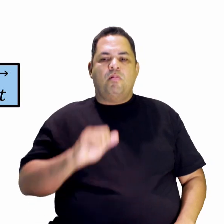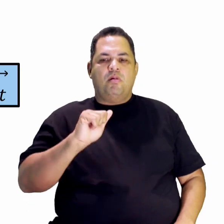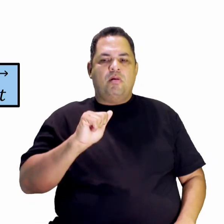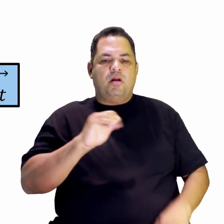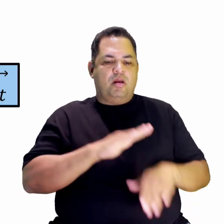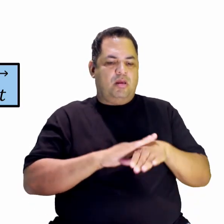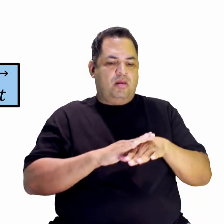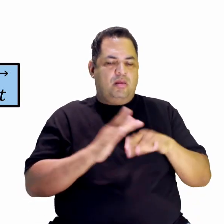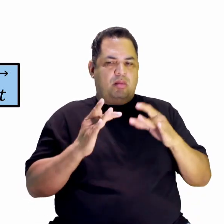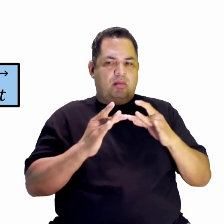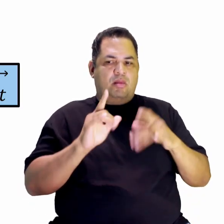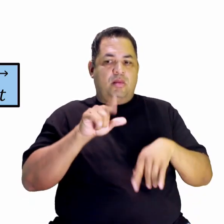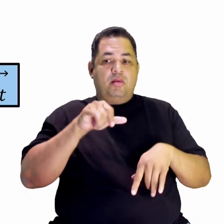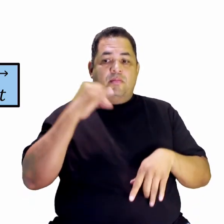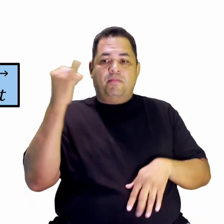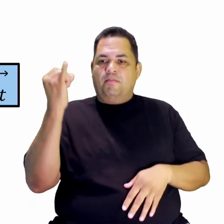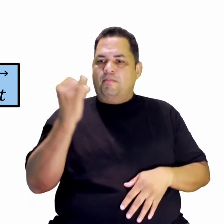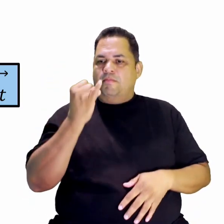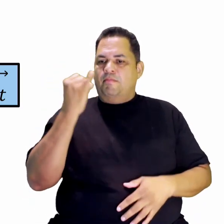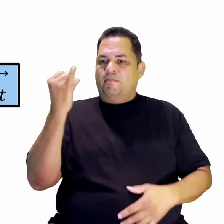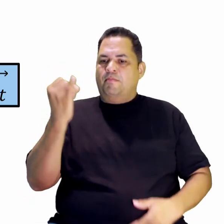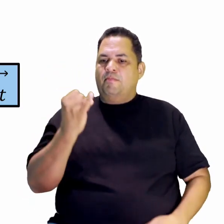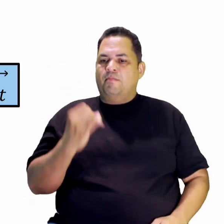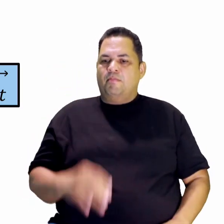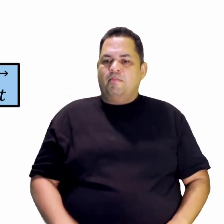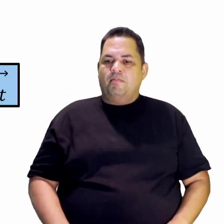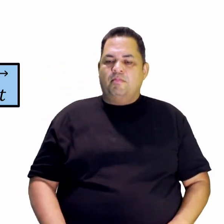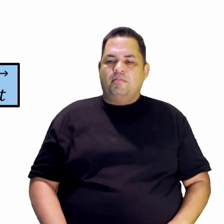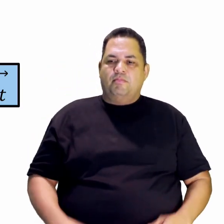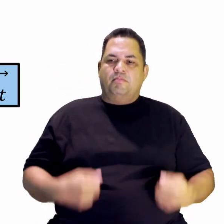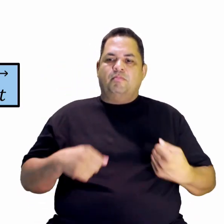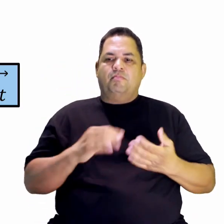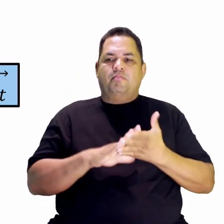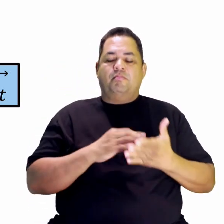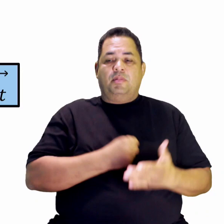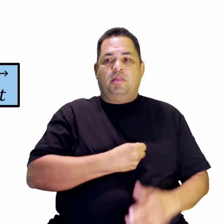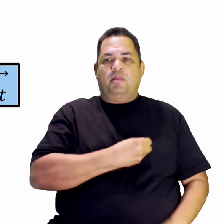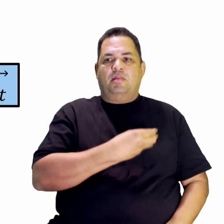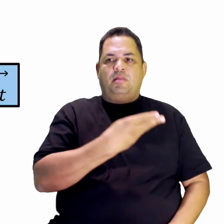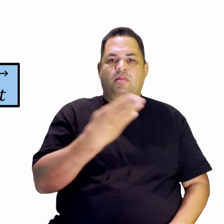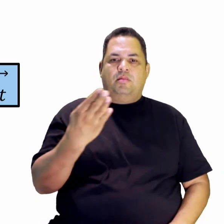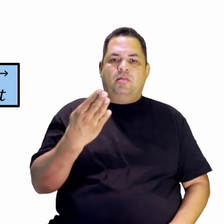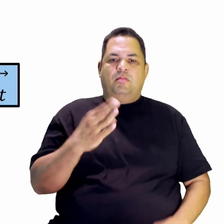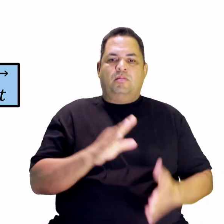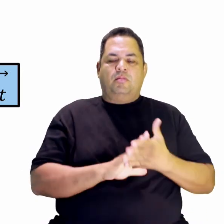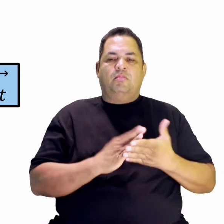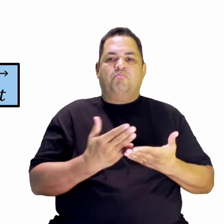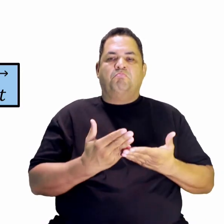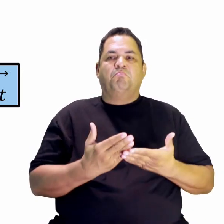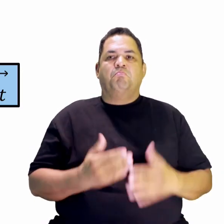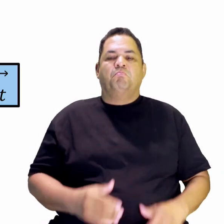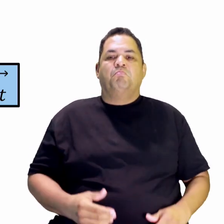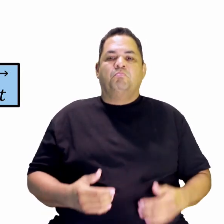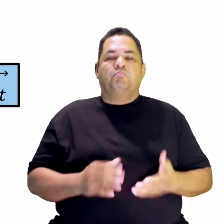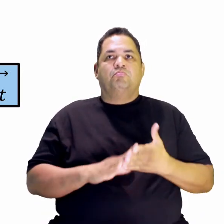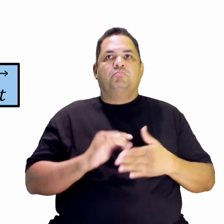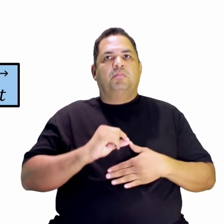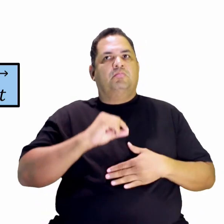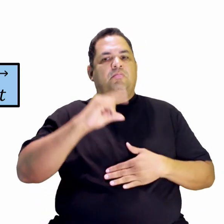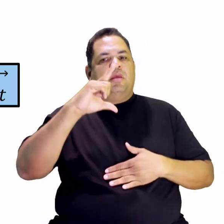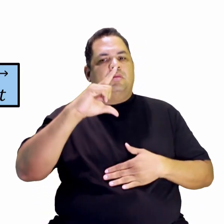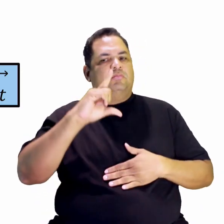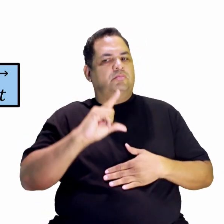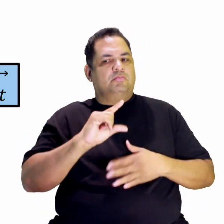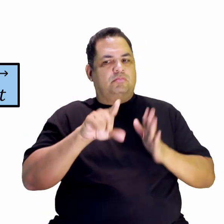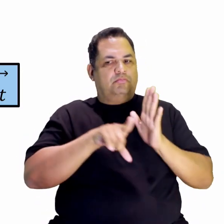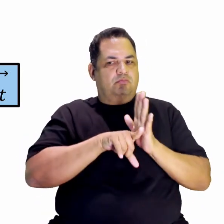importante, como eu disse durante a aula, vocês precisam ter uma quantidade de atrito suficiente, nem mais e nem